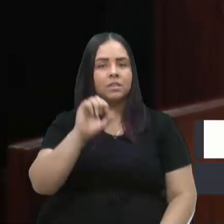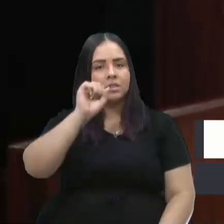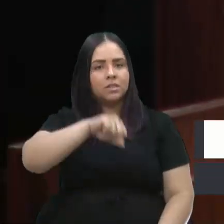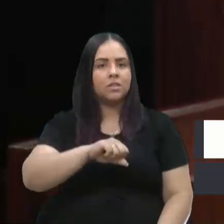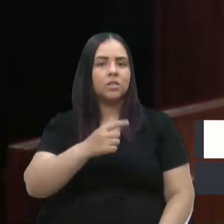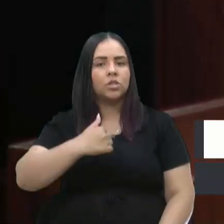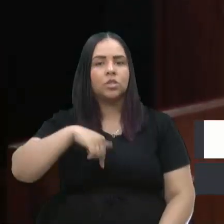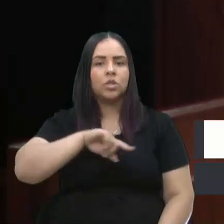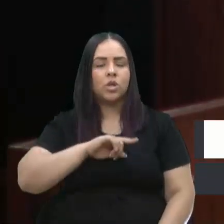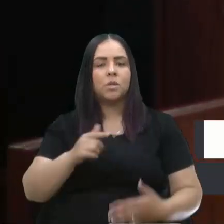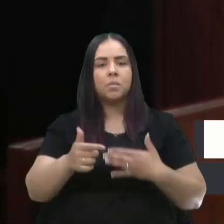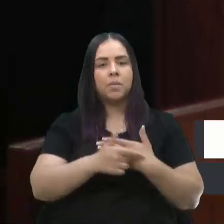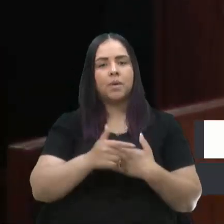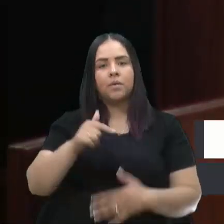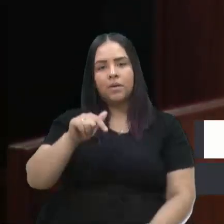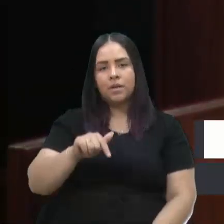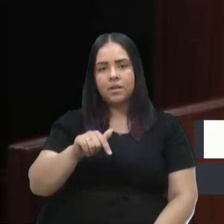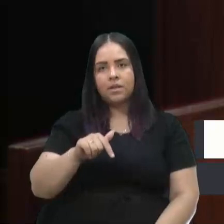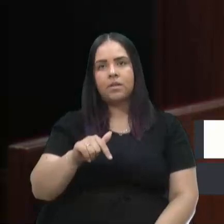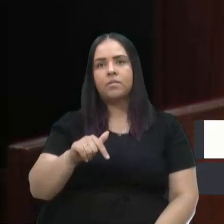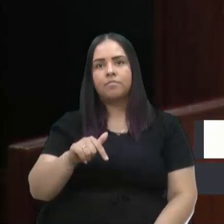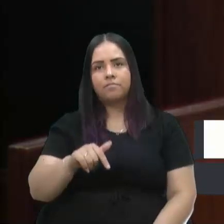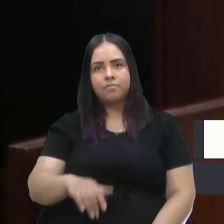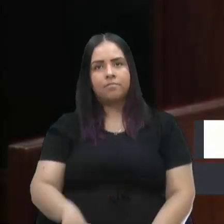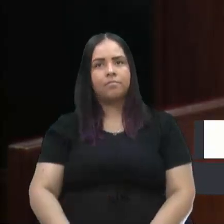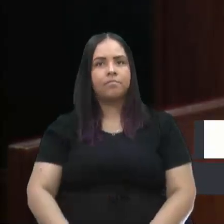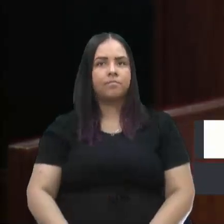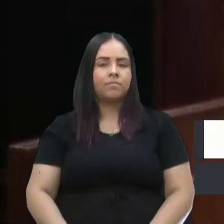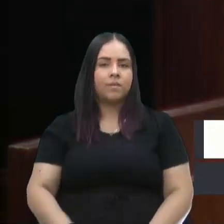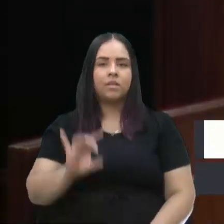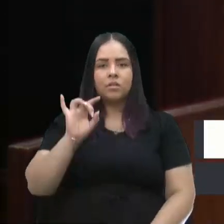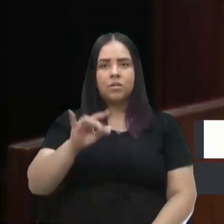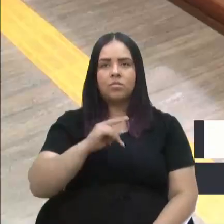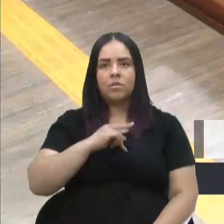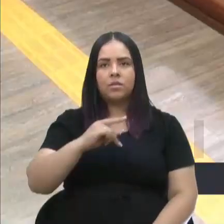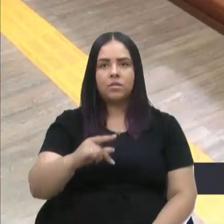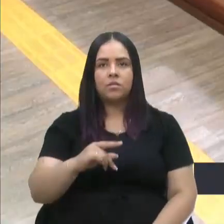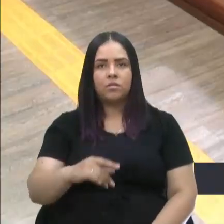nosso papel aqui no Parlamento. Era isso, senhora presidenta, muito obrigada.